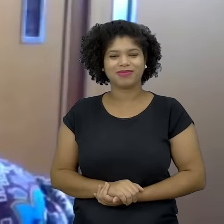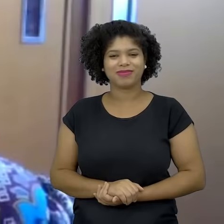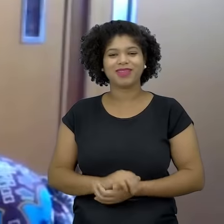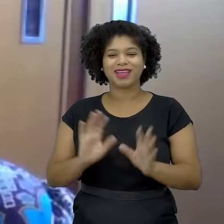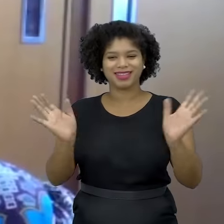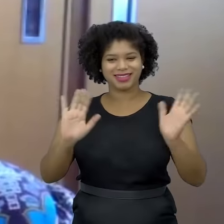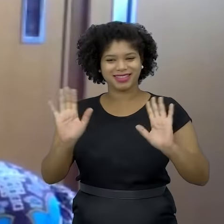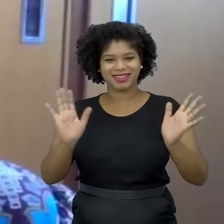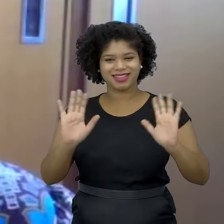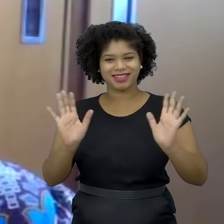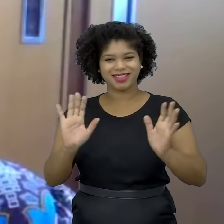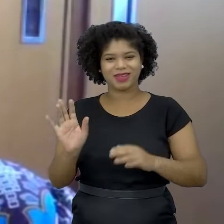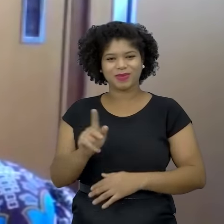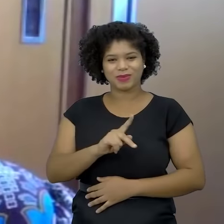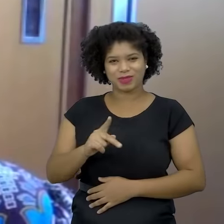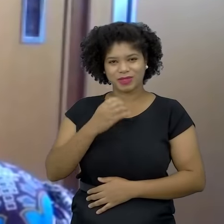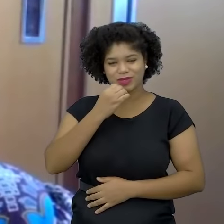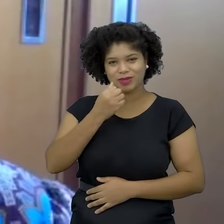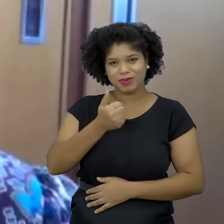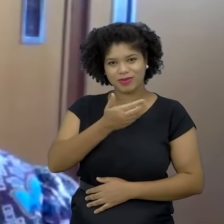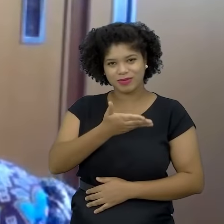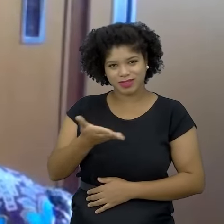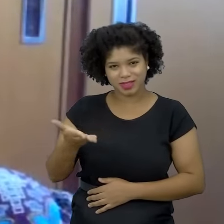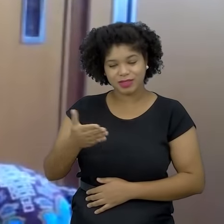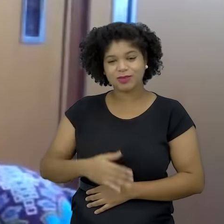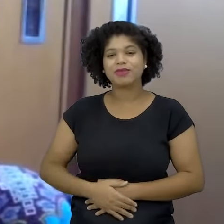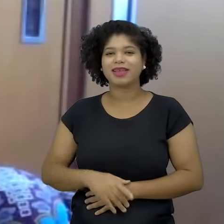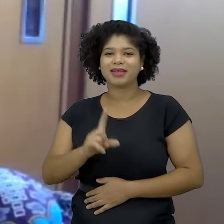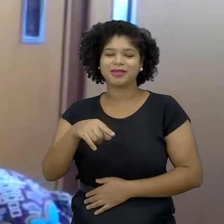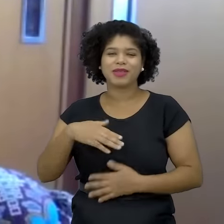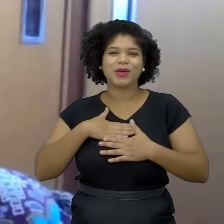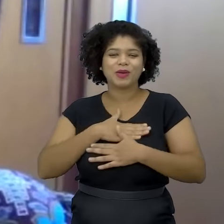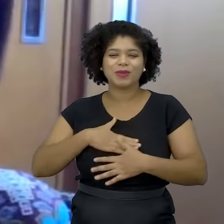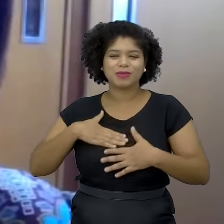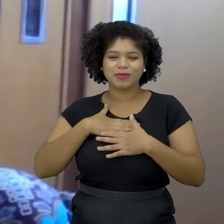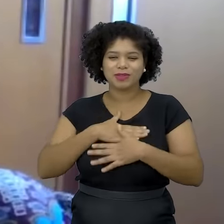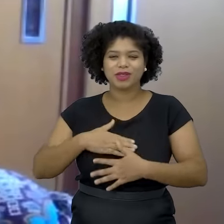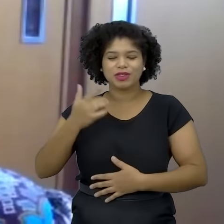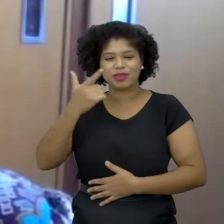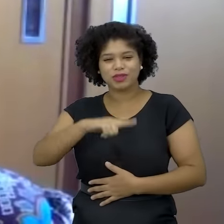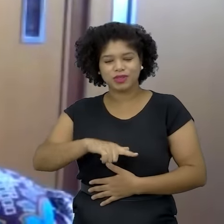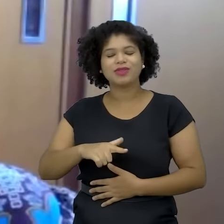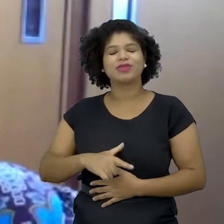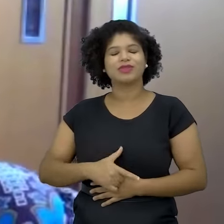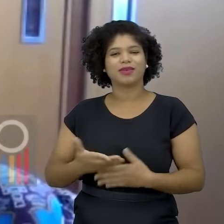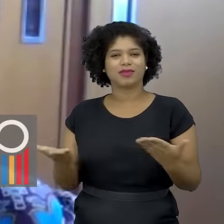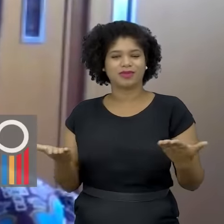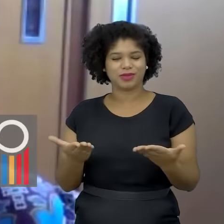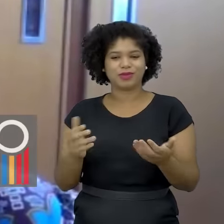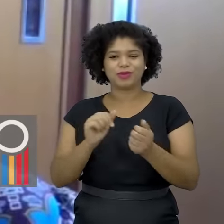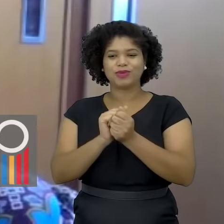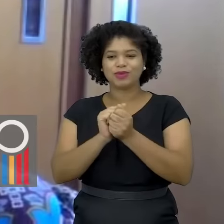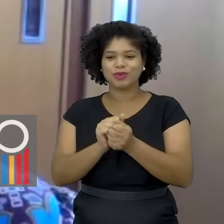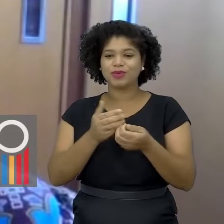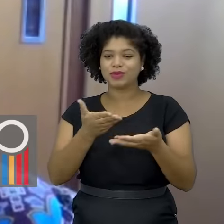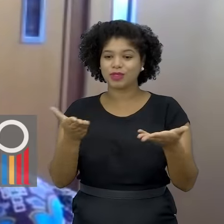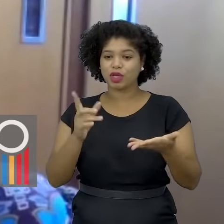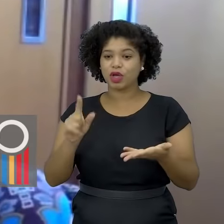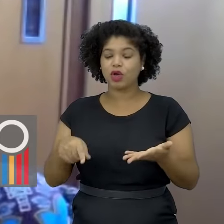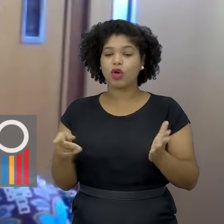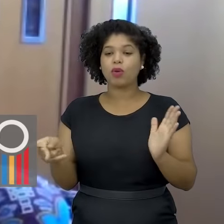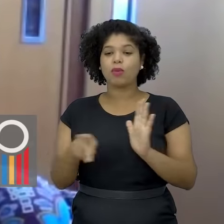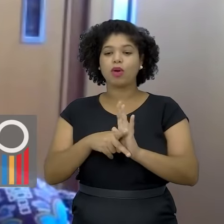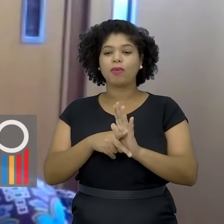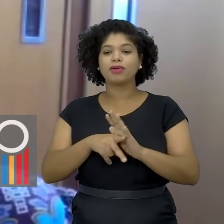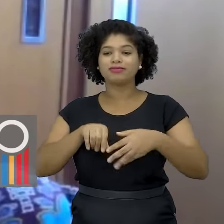Olá, professores, tudo bem com vocês? É sempre um prazer estar aqui novamente com vocês, nesse programa de